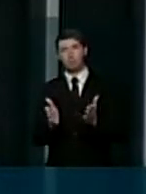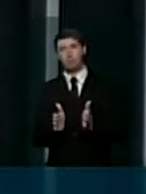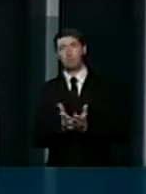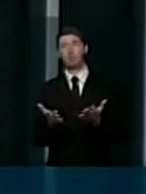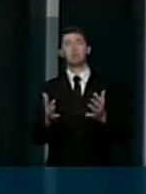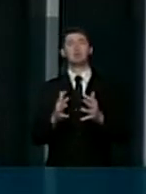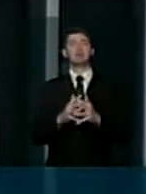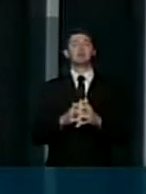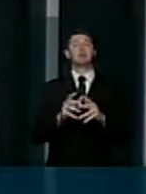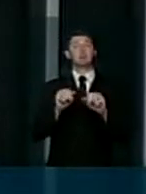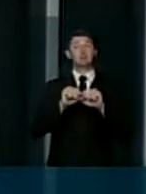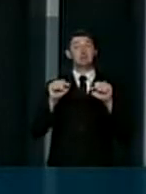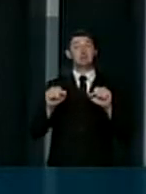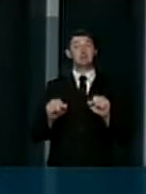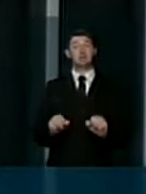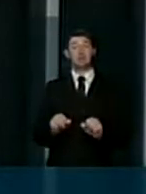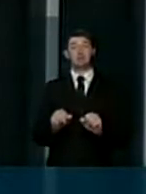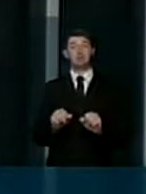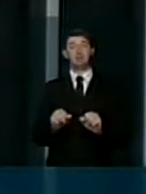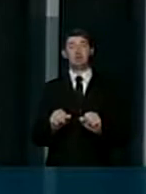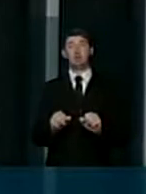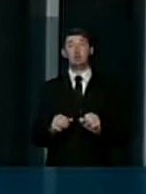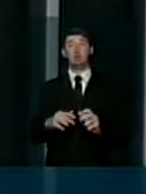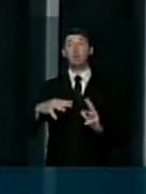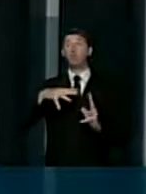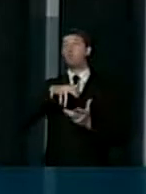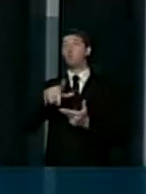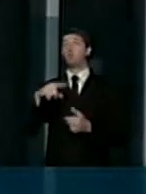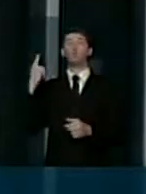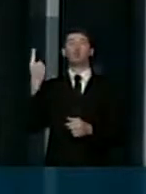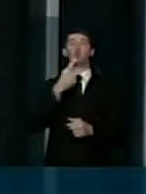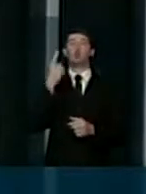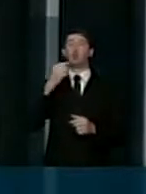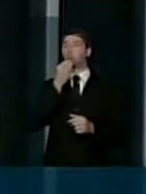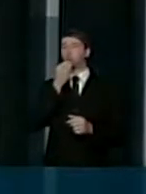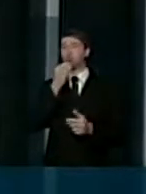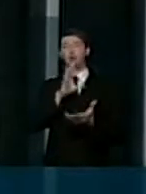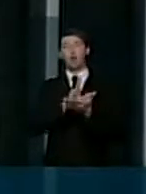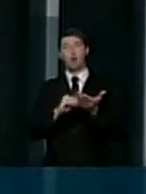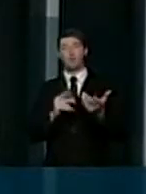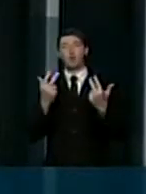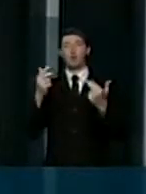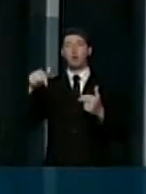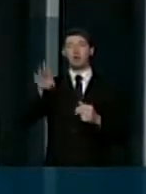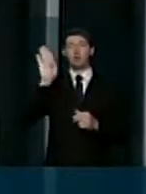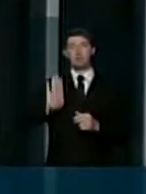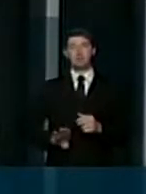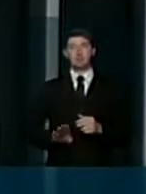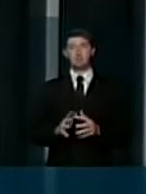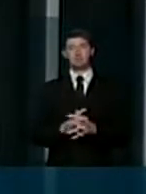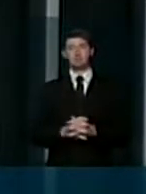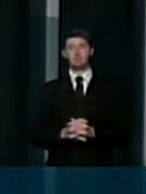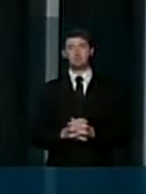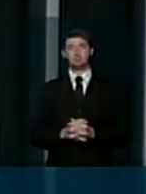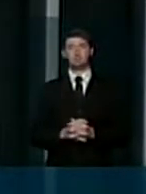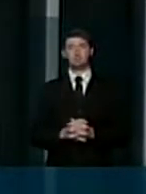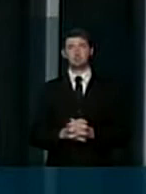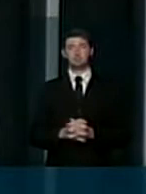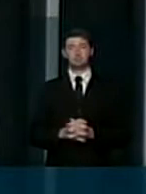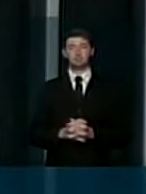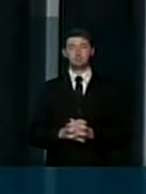que é um sistema que o mundo deveria se orientar pelo sistema brasileiro,